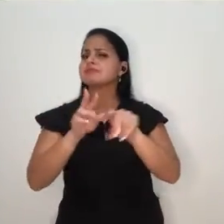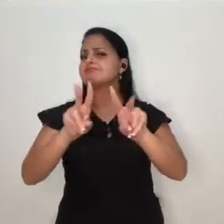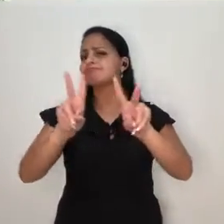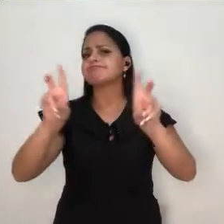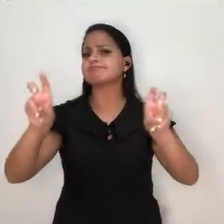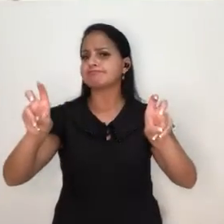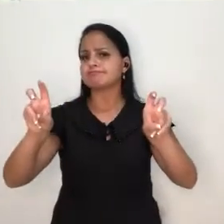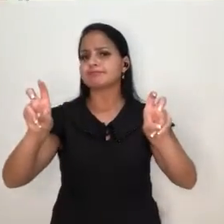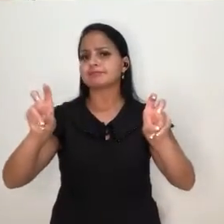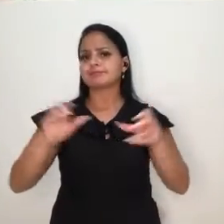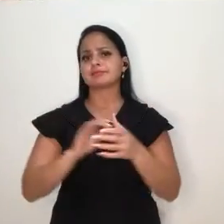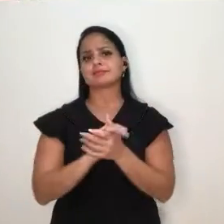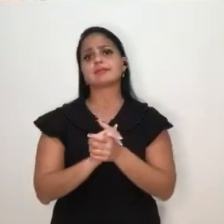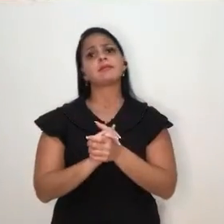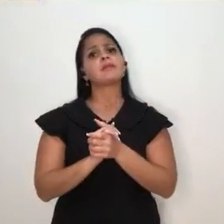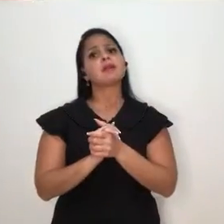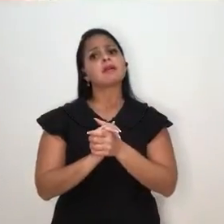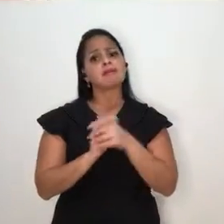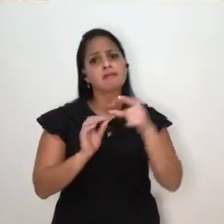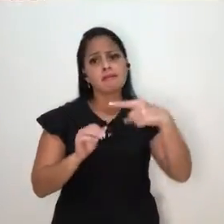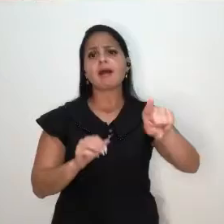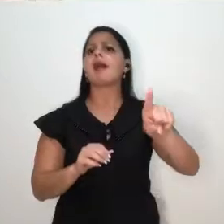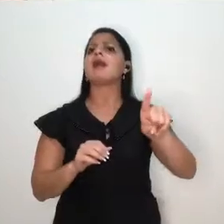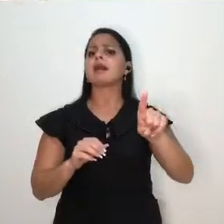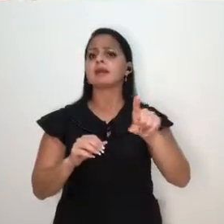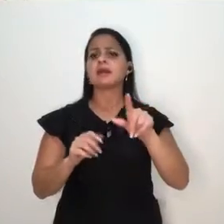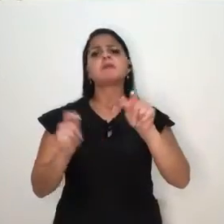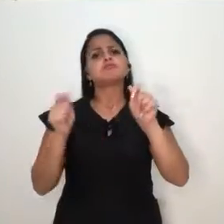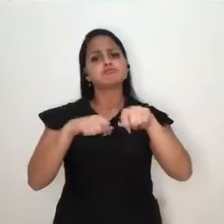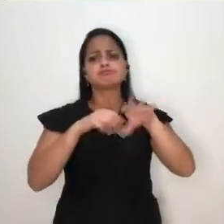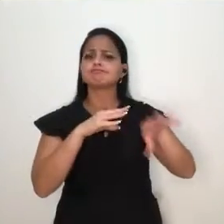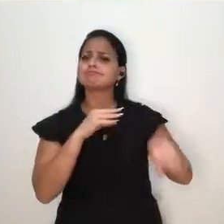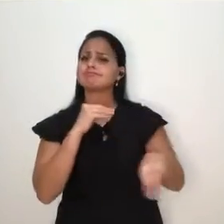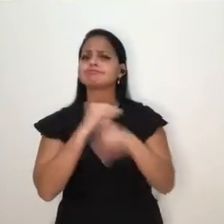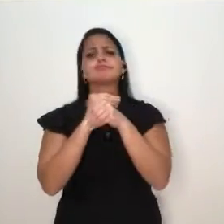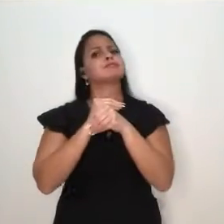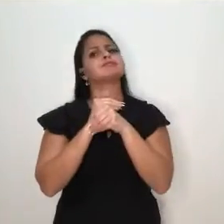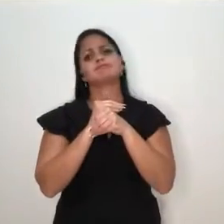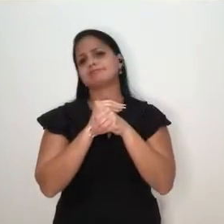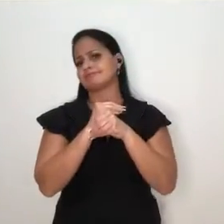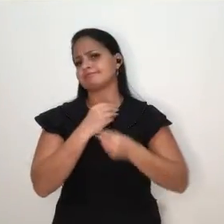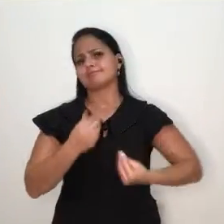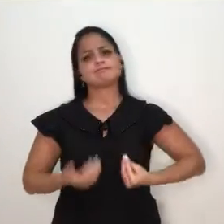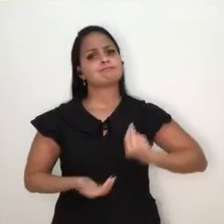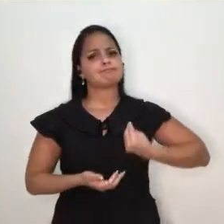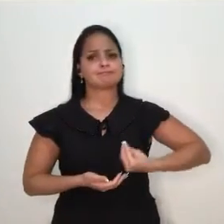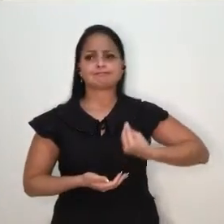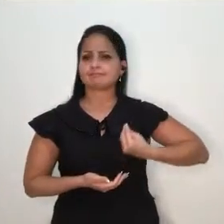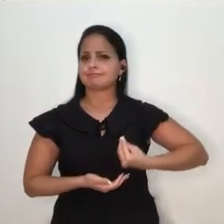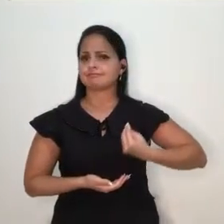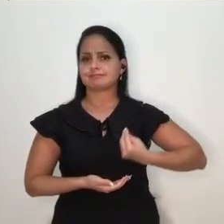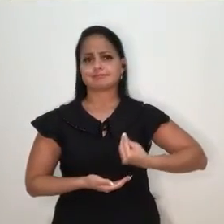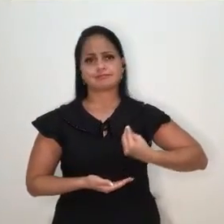Pesquise sobre, e que vá mesmo, que vale muito a pena, acrescenta bastante na nossa vida,